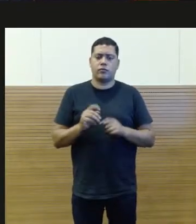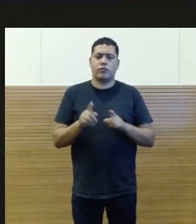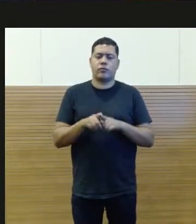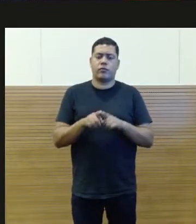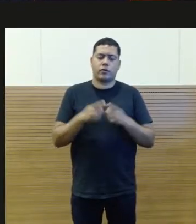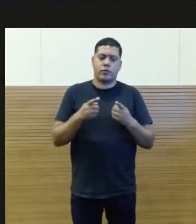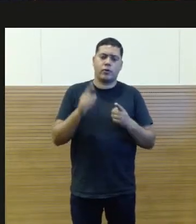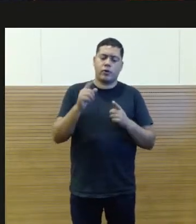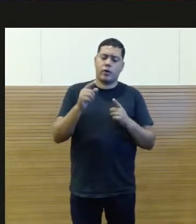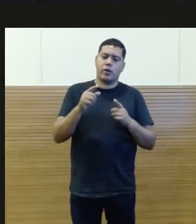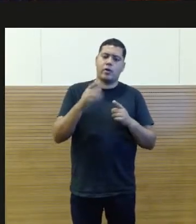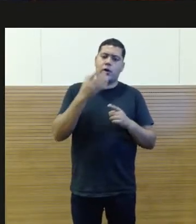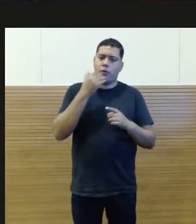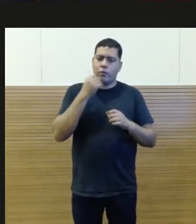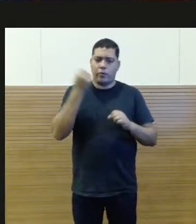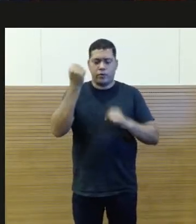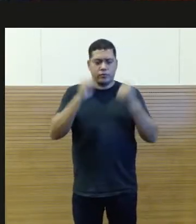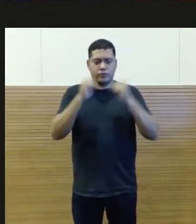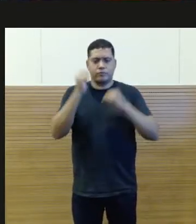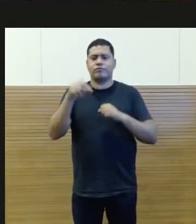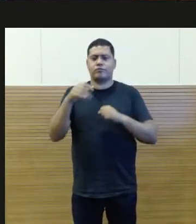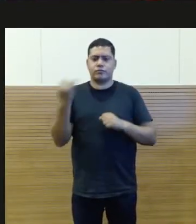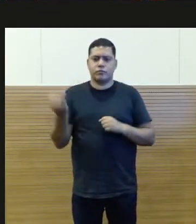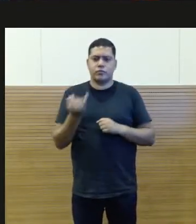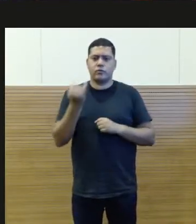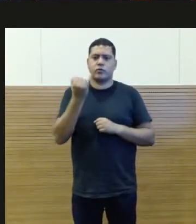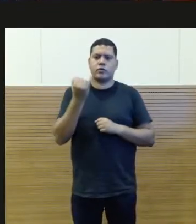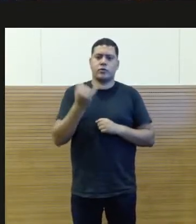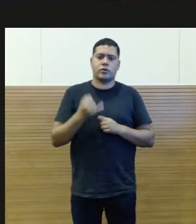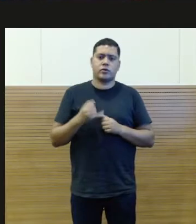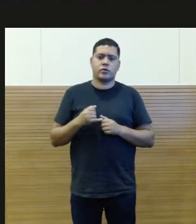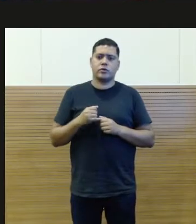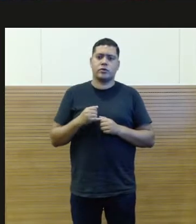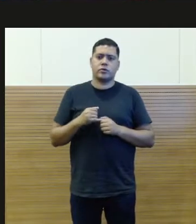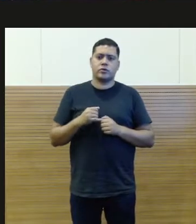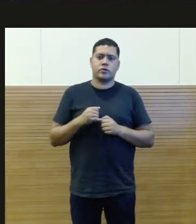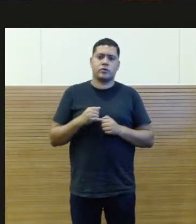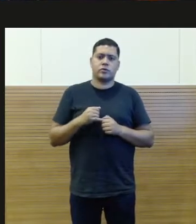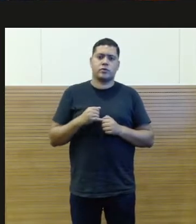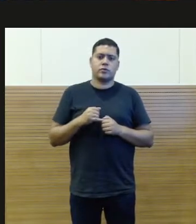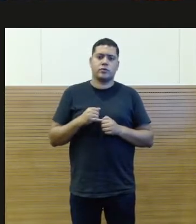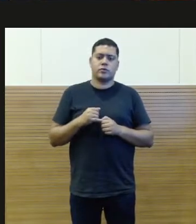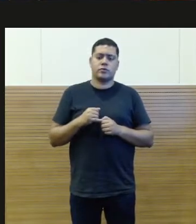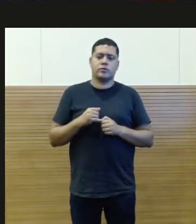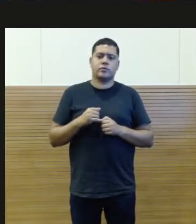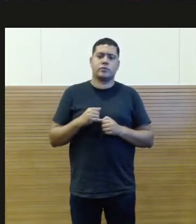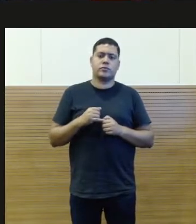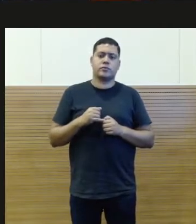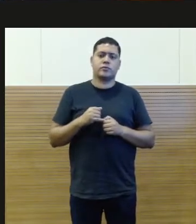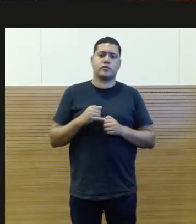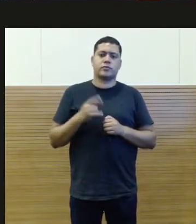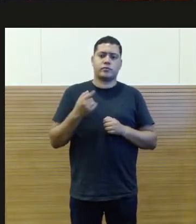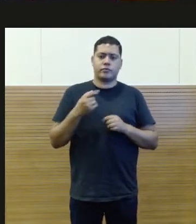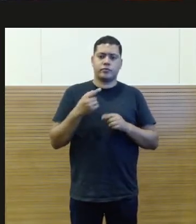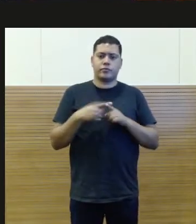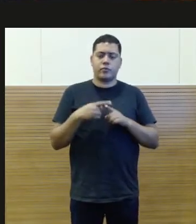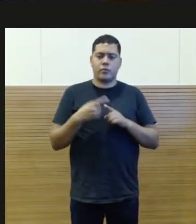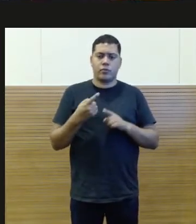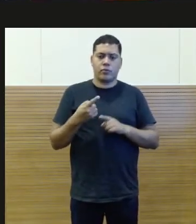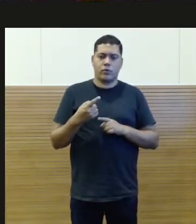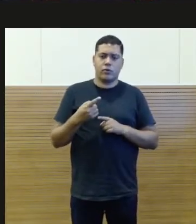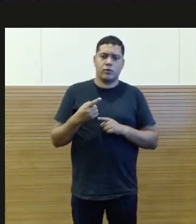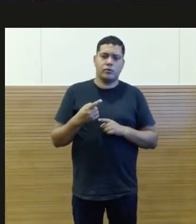que o processamento de alimentos é importante, se tornou muito importante nos nossos dias, vem